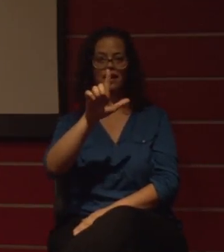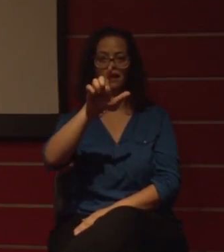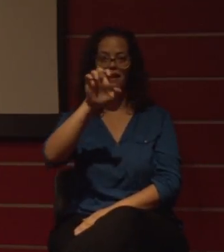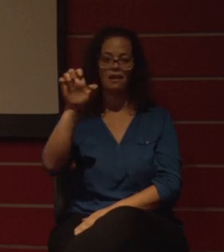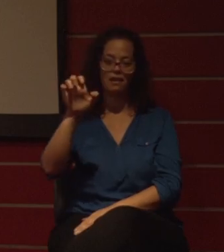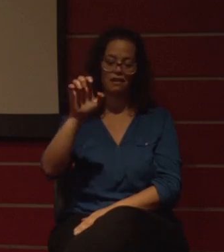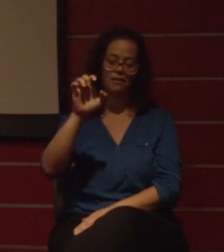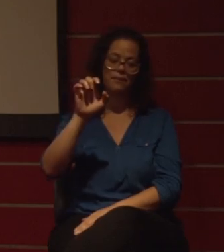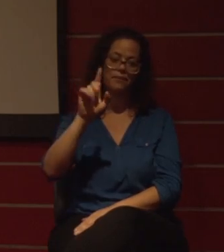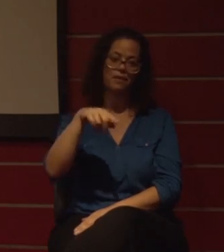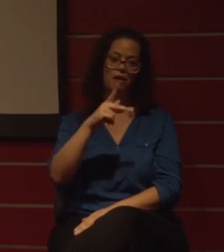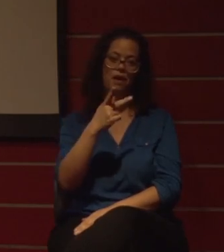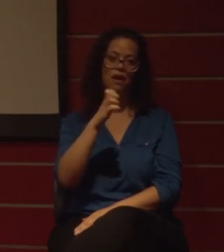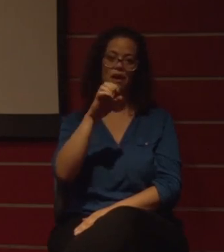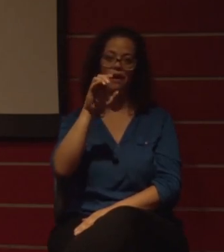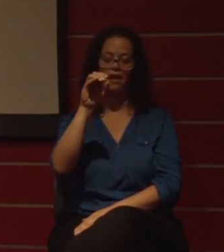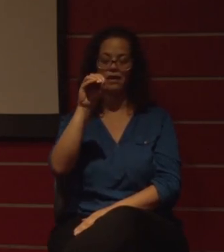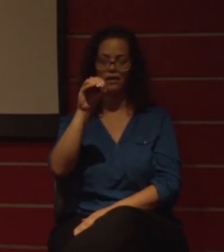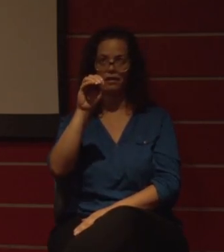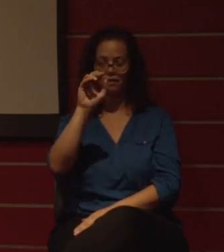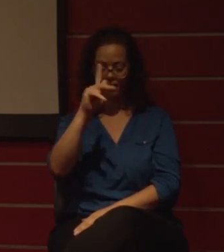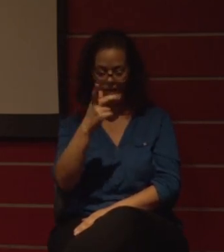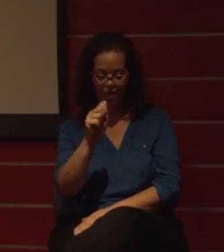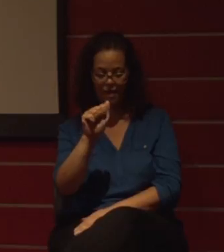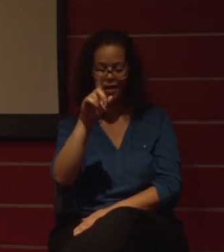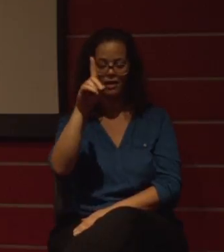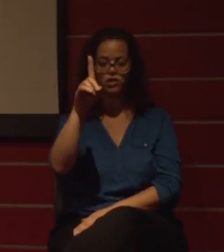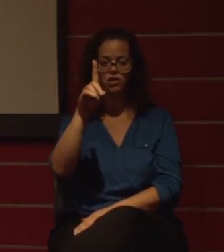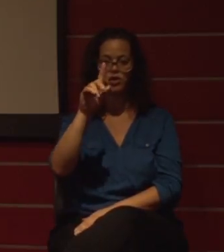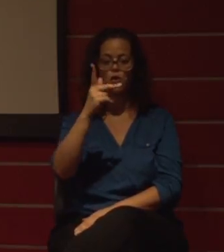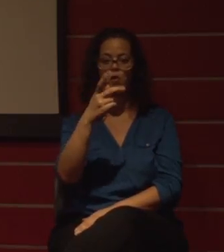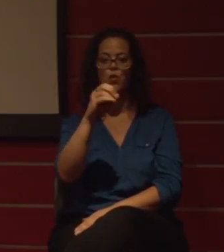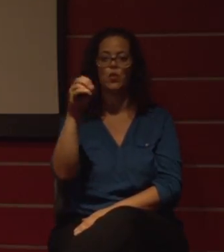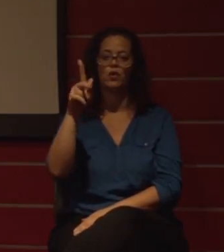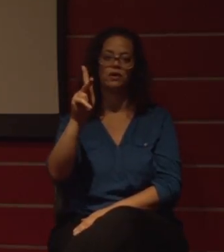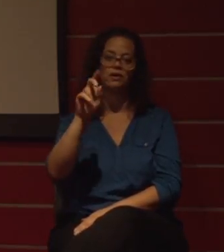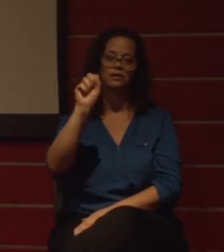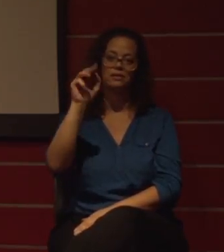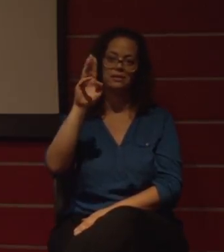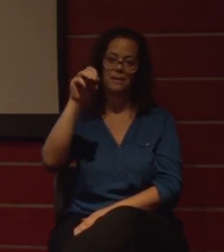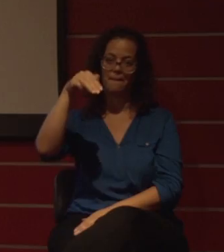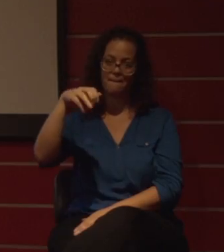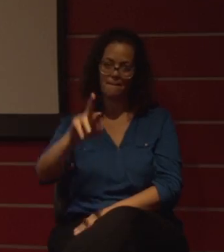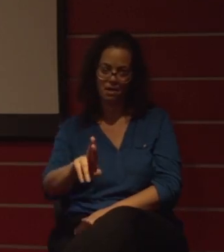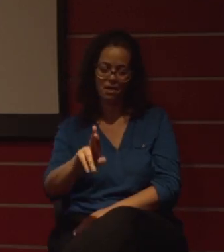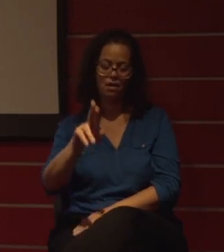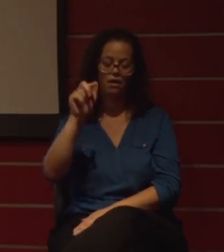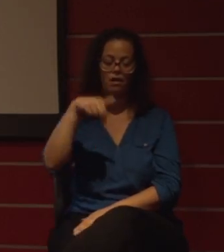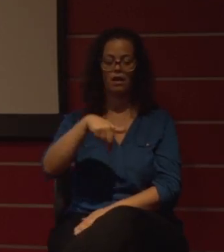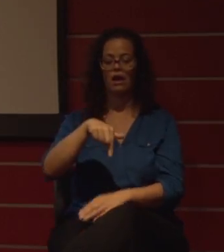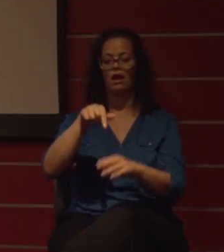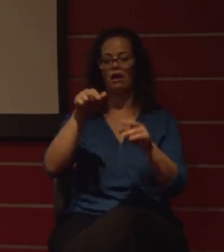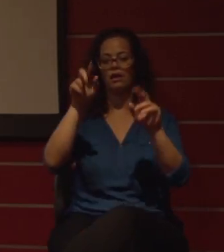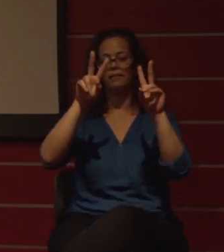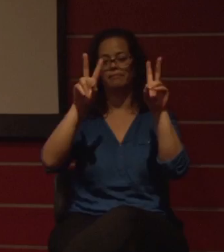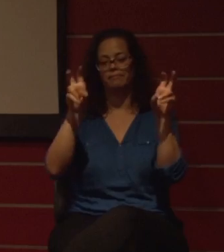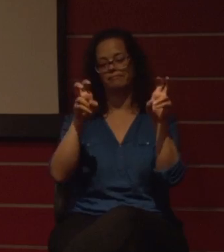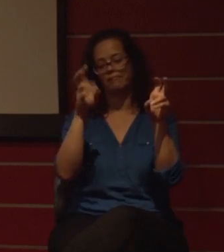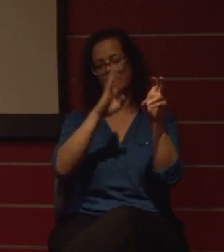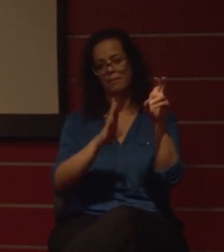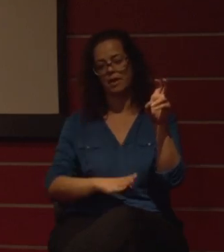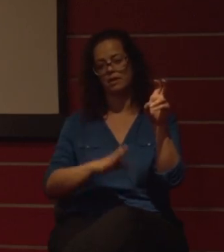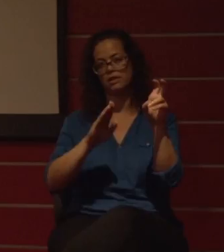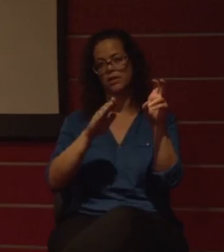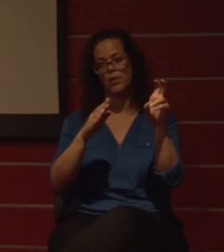Hook Summer ou em portê ficou verão em Red Hawk que bem